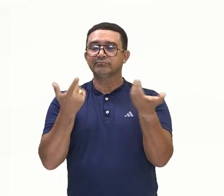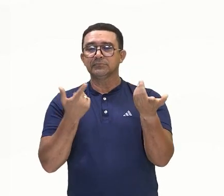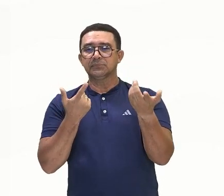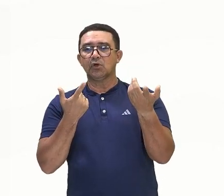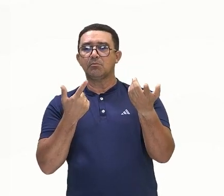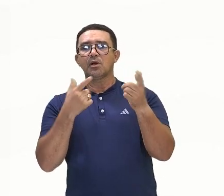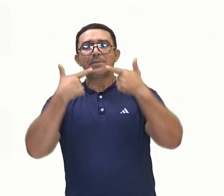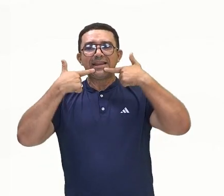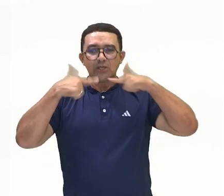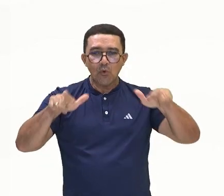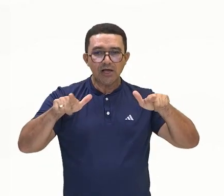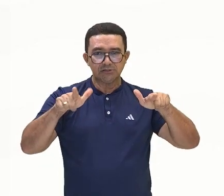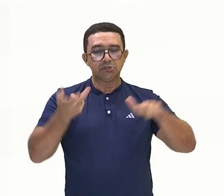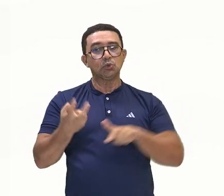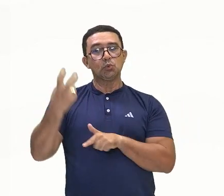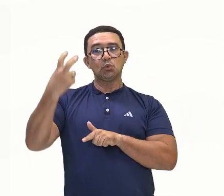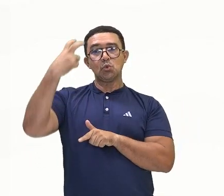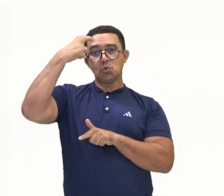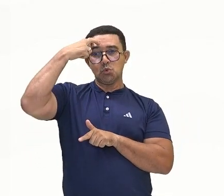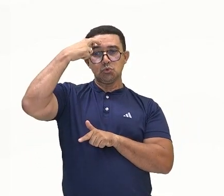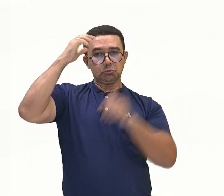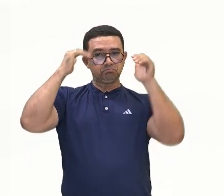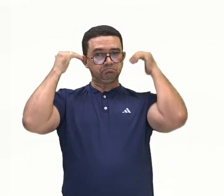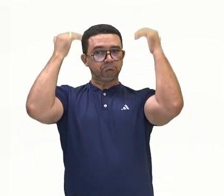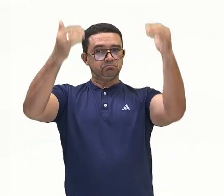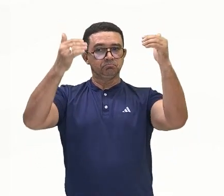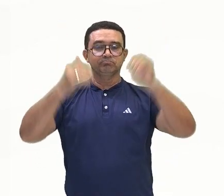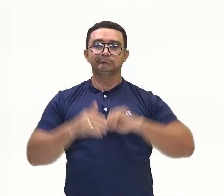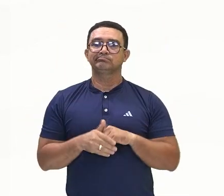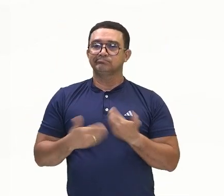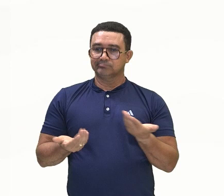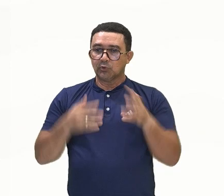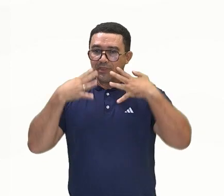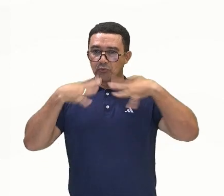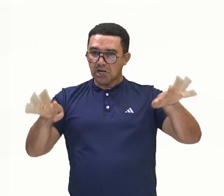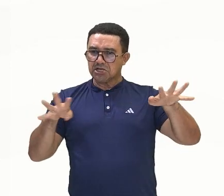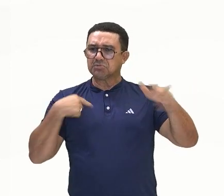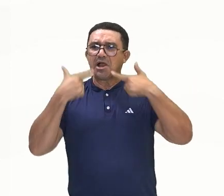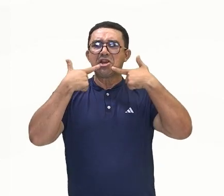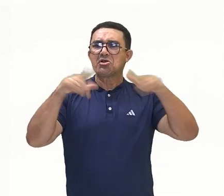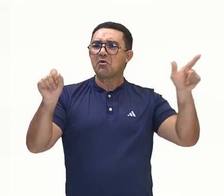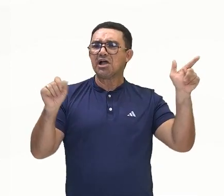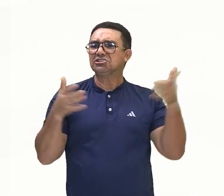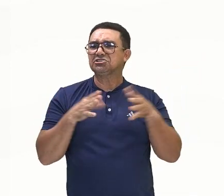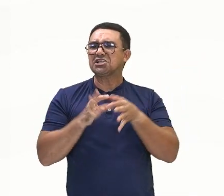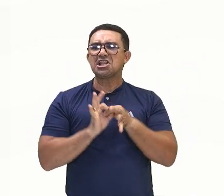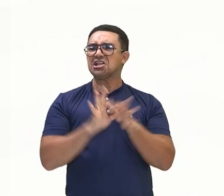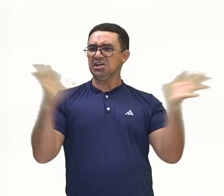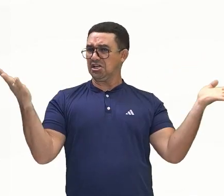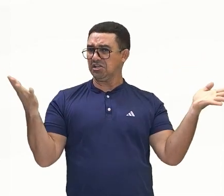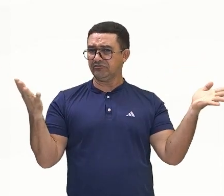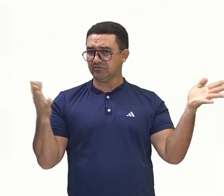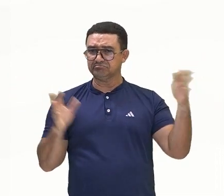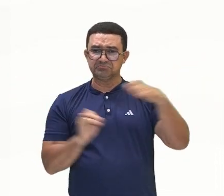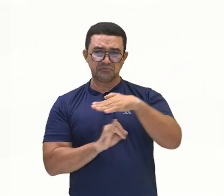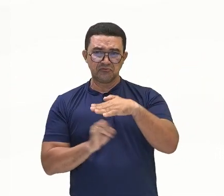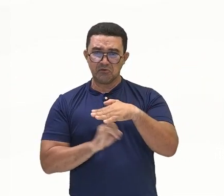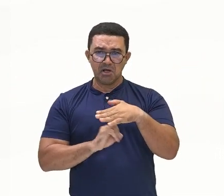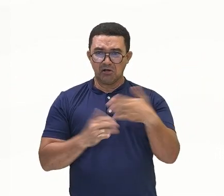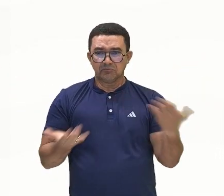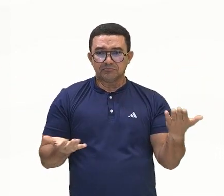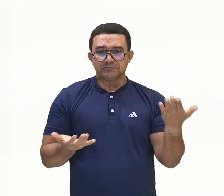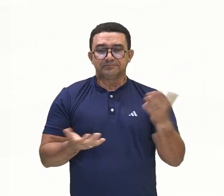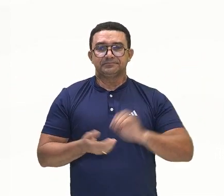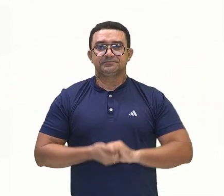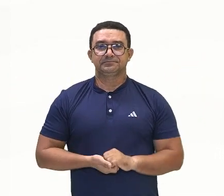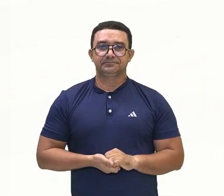vou ter ausência, eu vou ter um linguajar mais solto, mais realmente assim fora da norma padrão mesmo. Eu vou